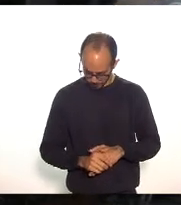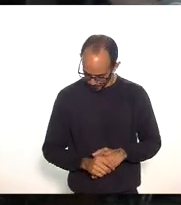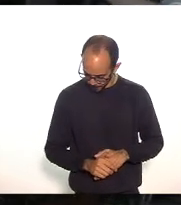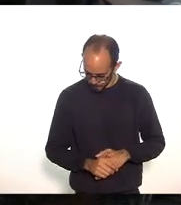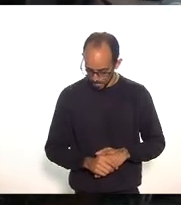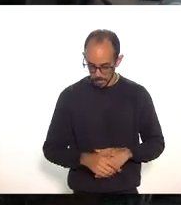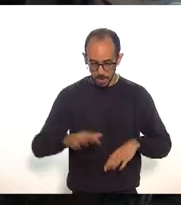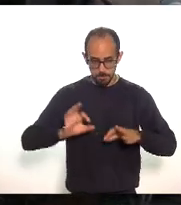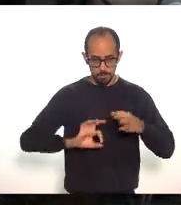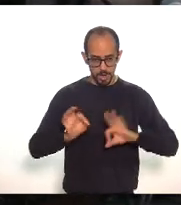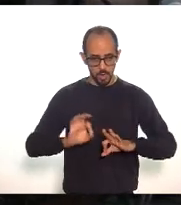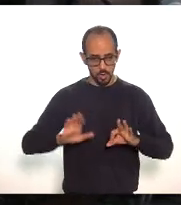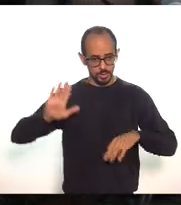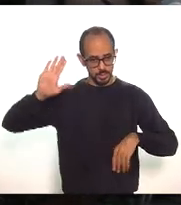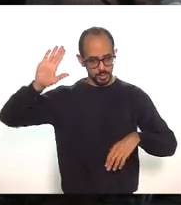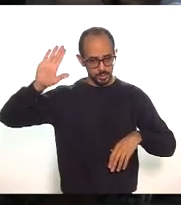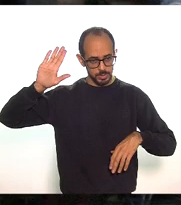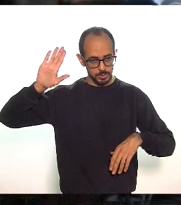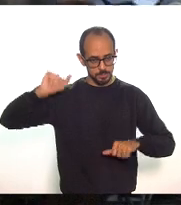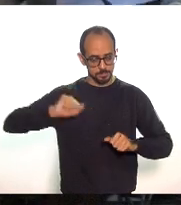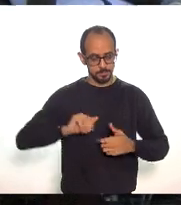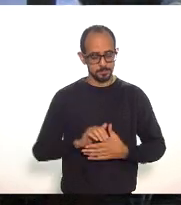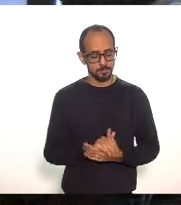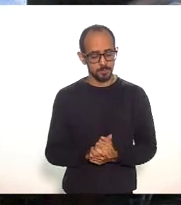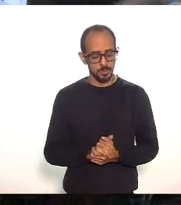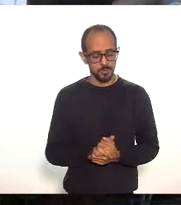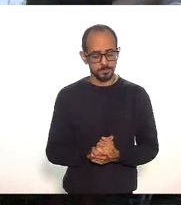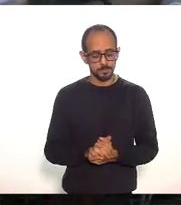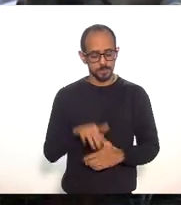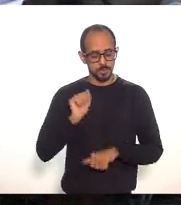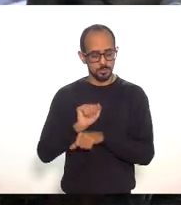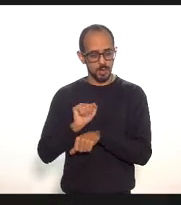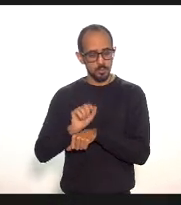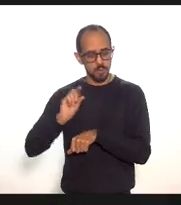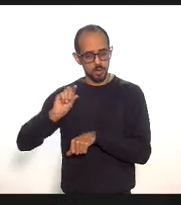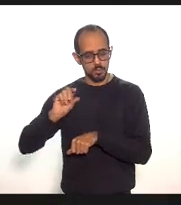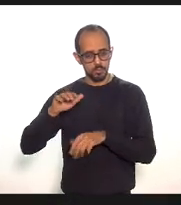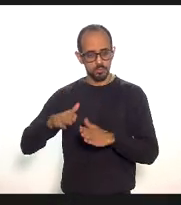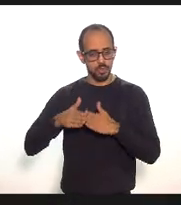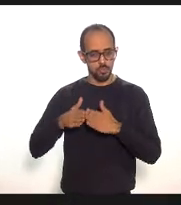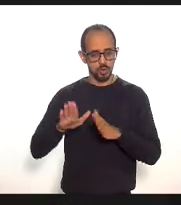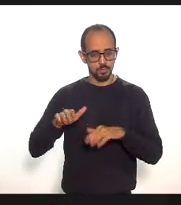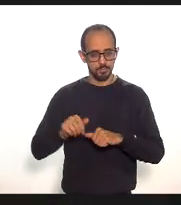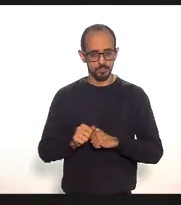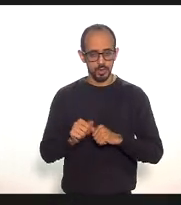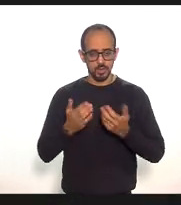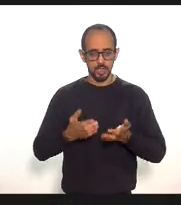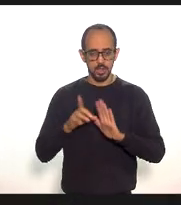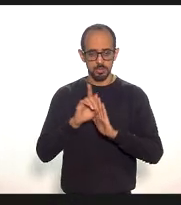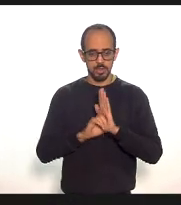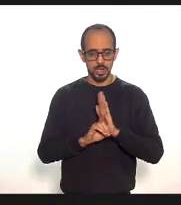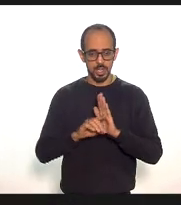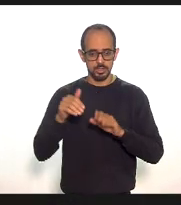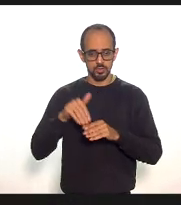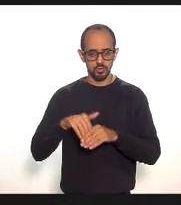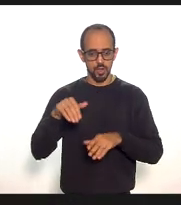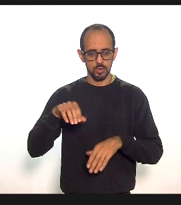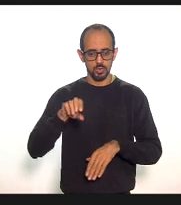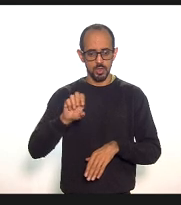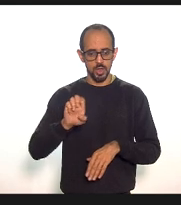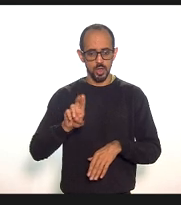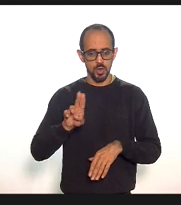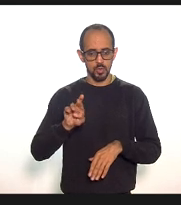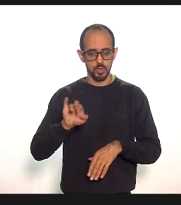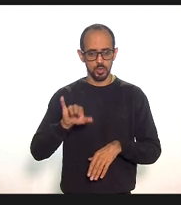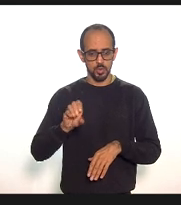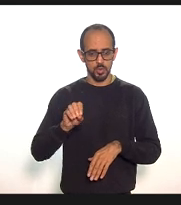Pela ordem, senhor presidente. Um instante, por favor. Senhor presidente, eu queria declaração de voto. Eurico Júnior. Já, já, Eurico.